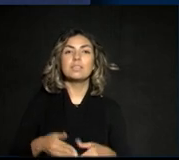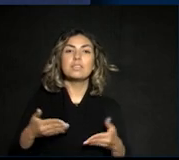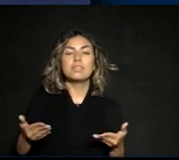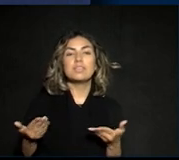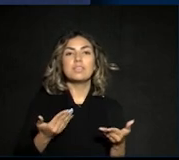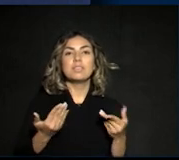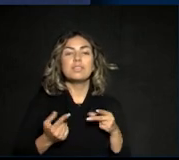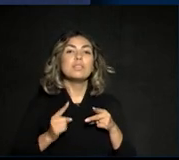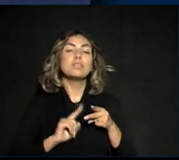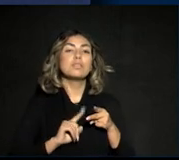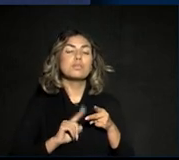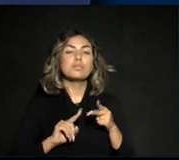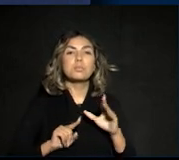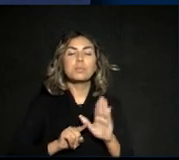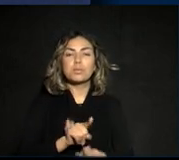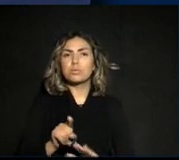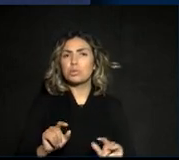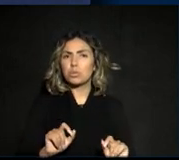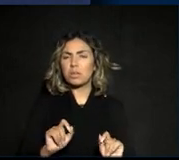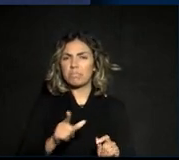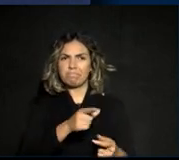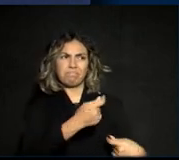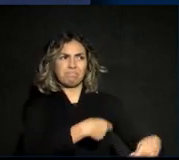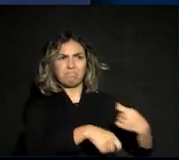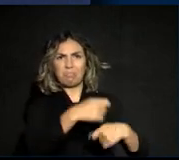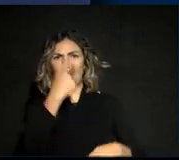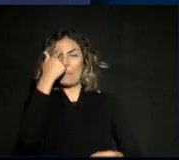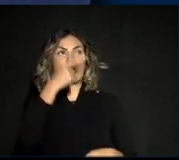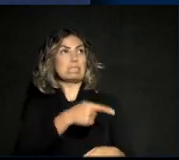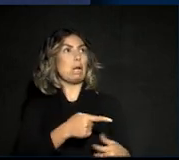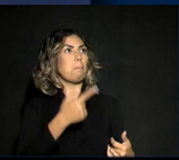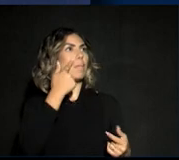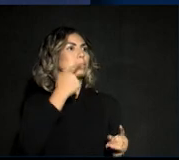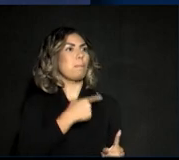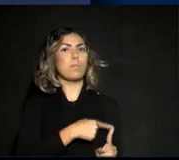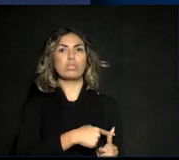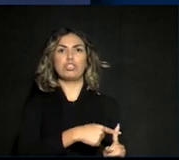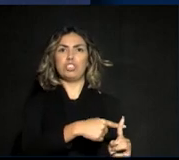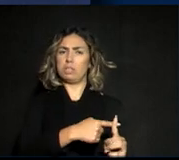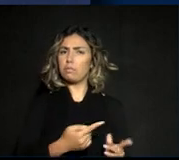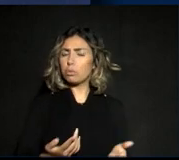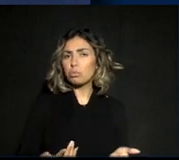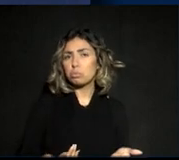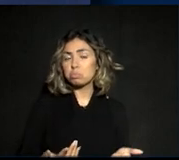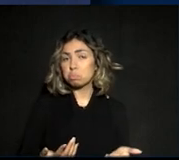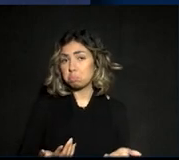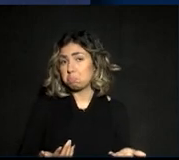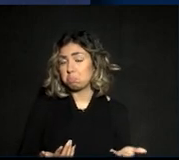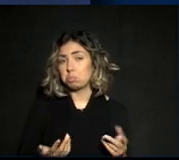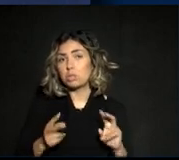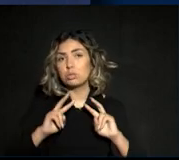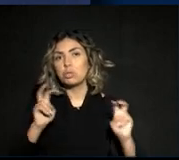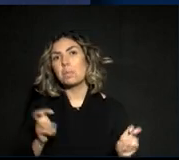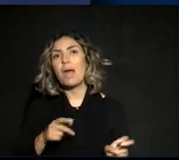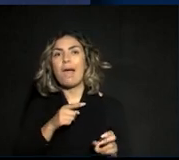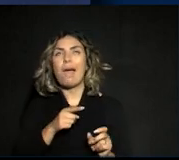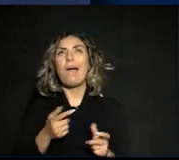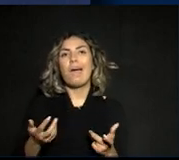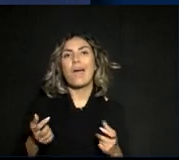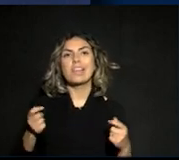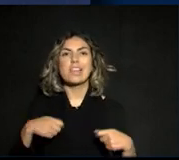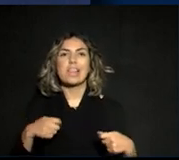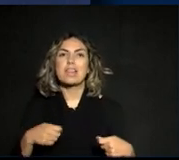parte da pergunta é, olha, será que o mercado está sendo muito otimista em relação à possibilidade